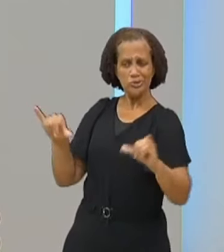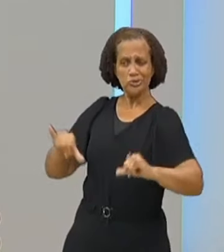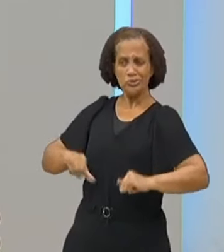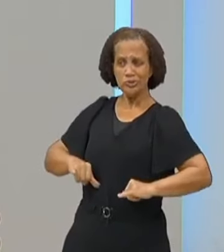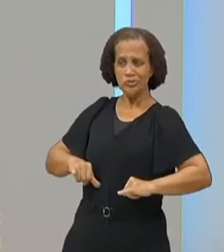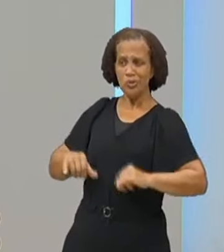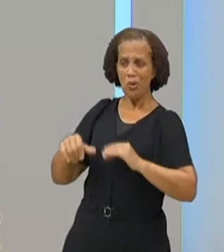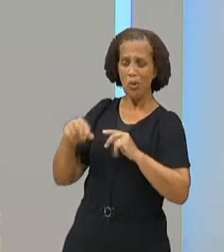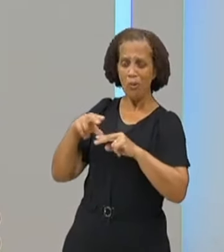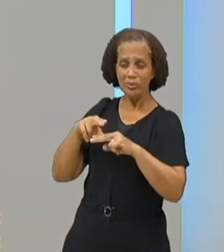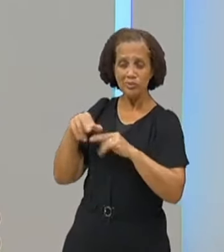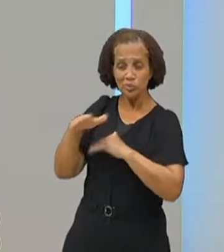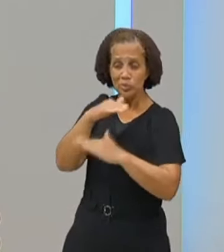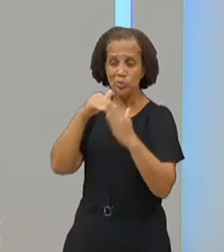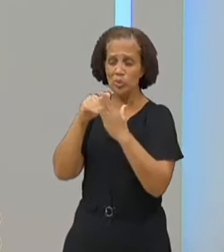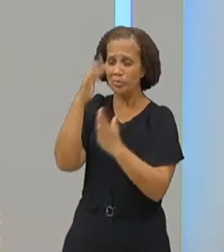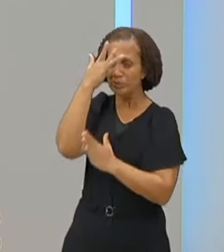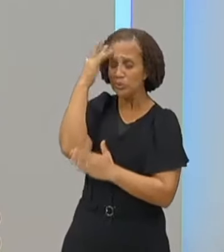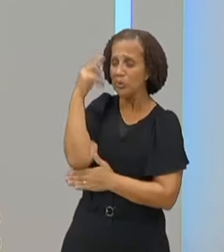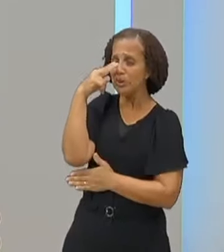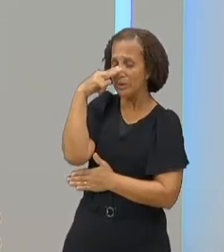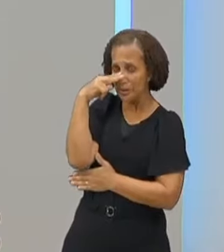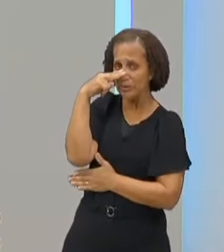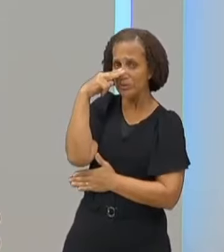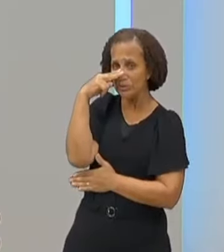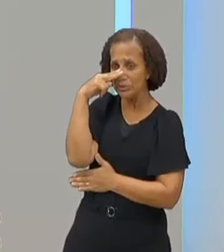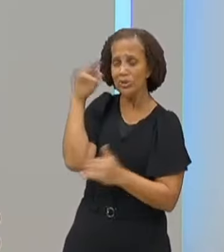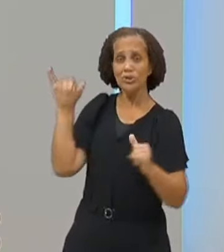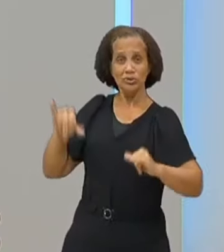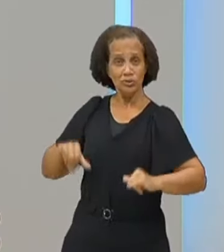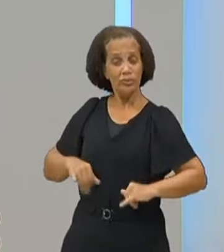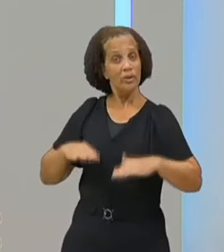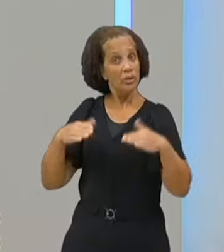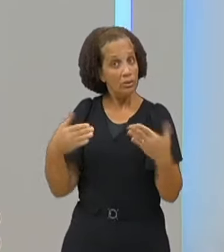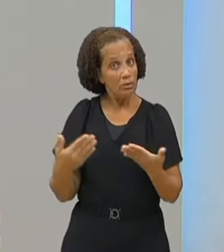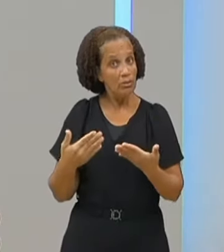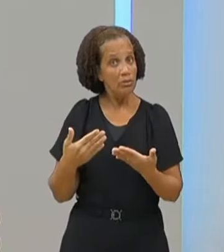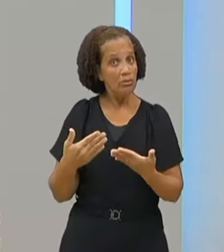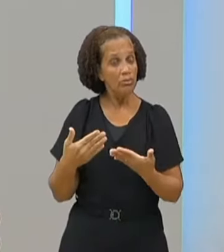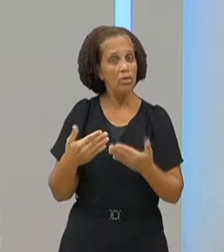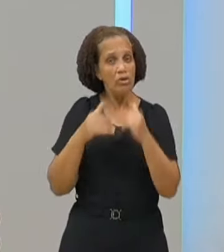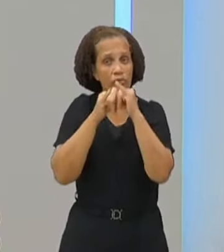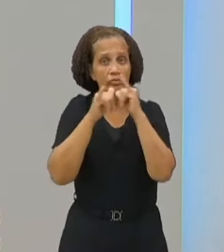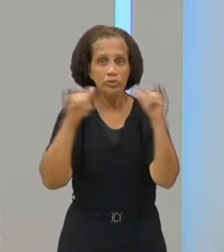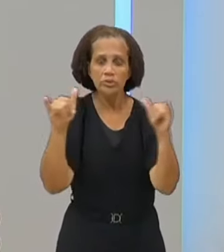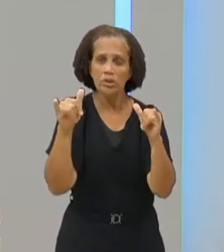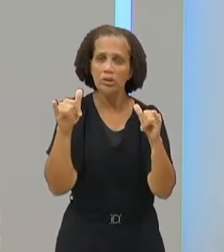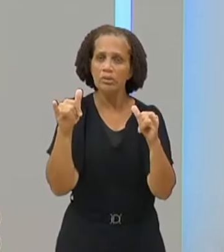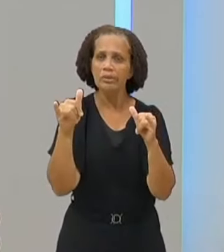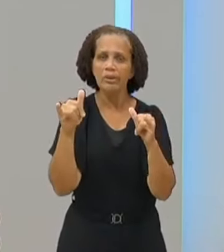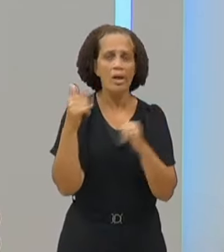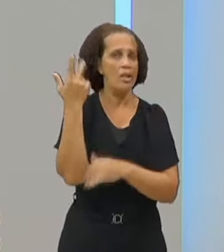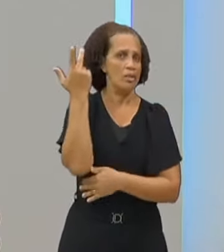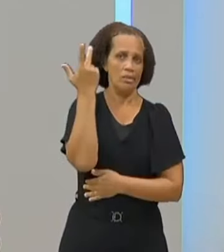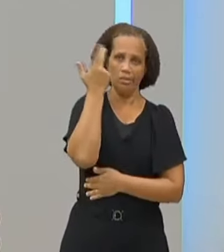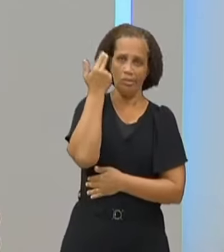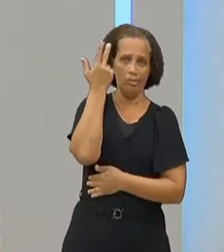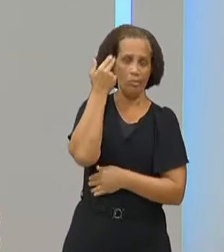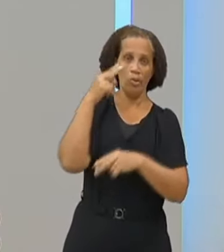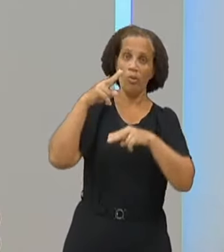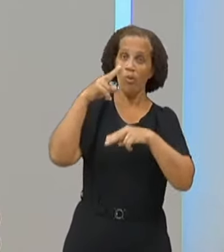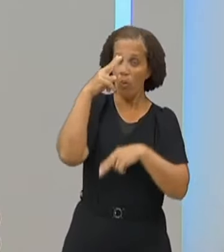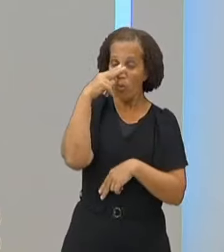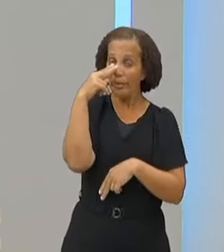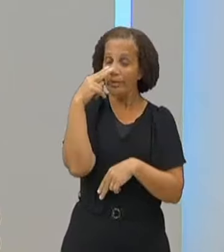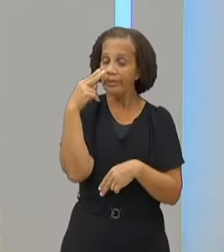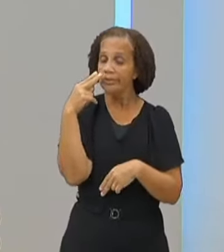cristão padece. Logo, eu venho esta noite dizer que faz parte da vida do cristão,